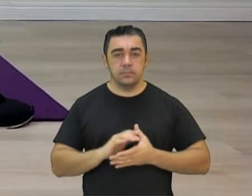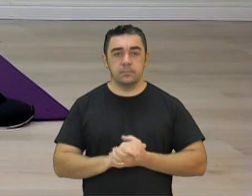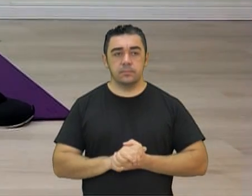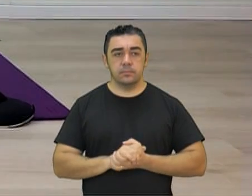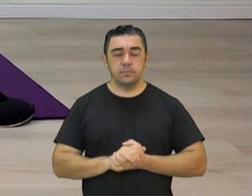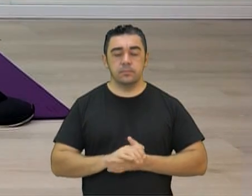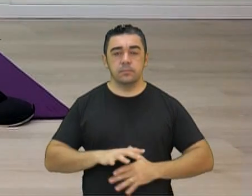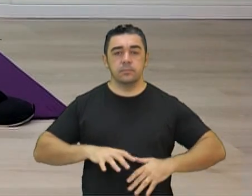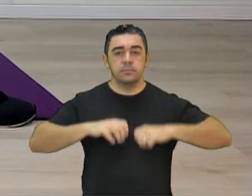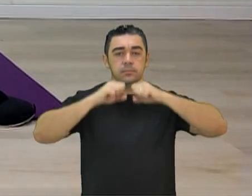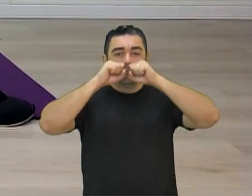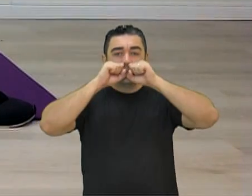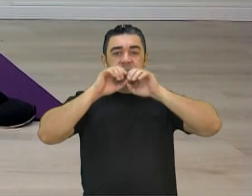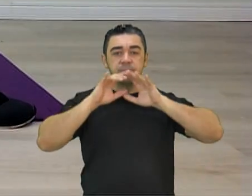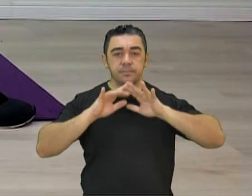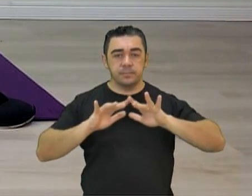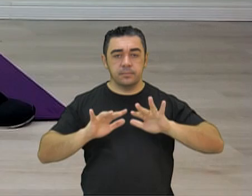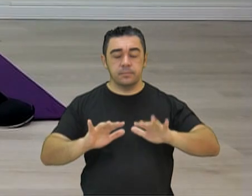Respira.